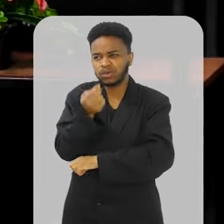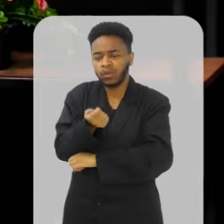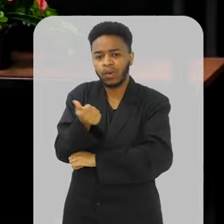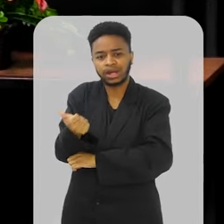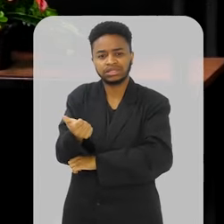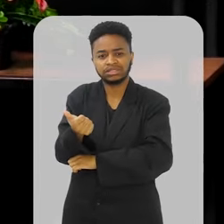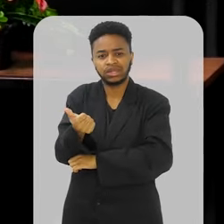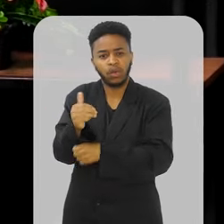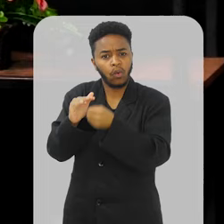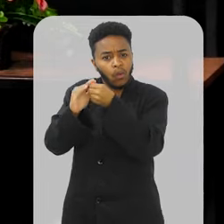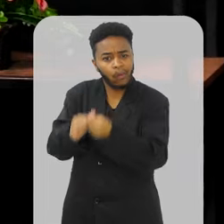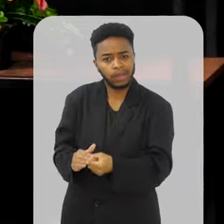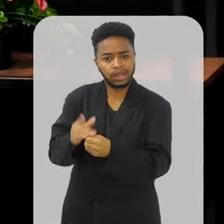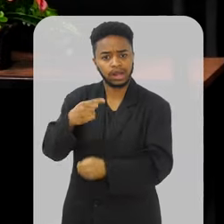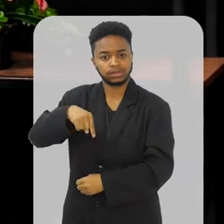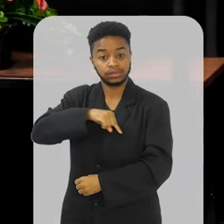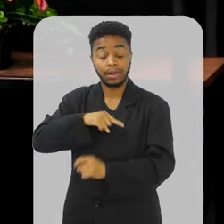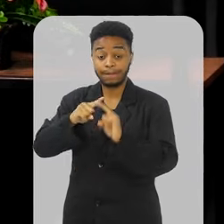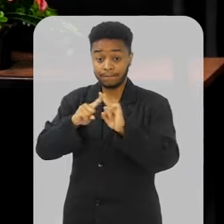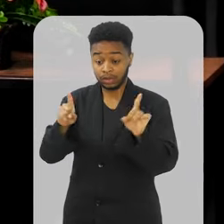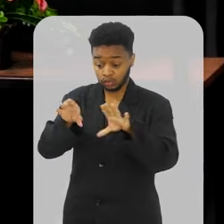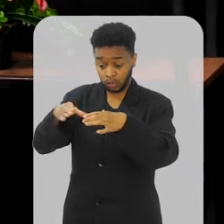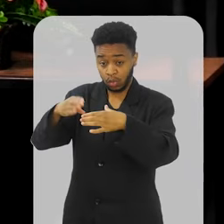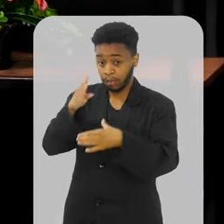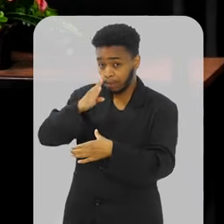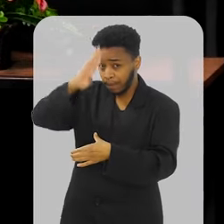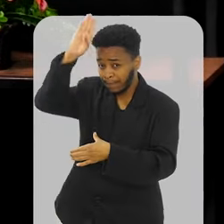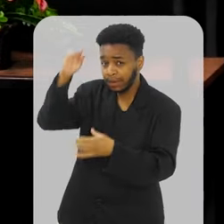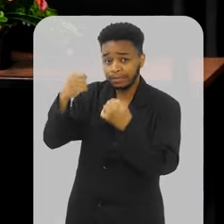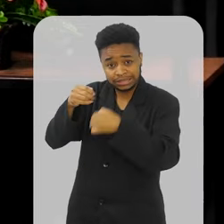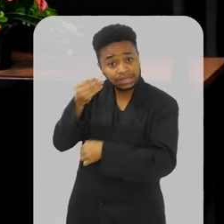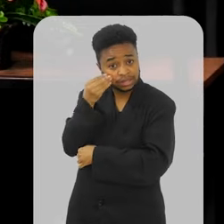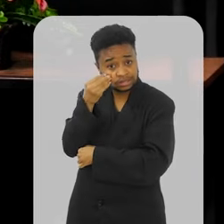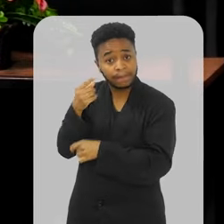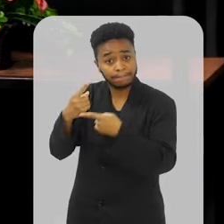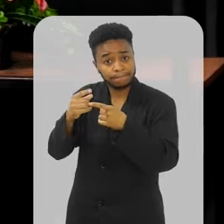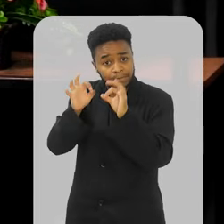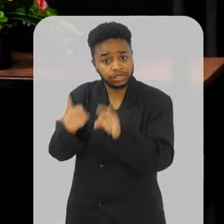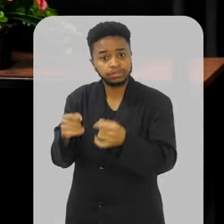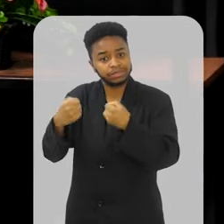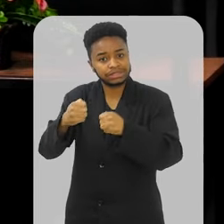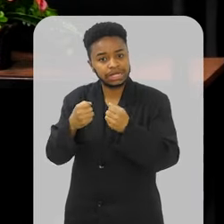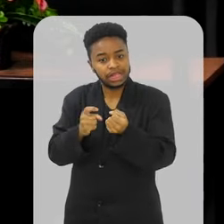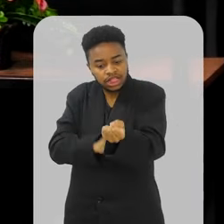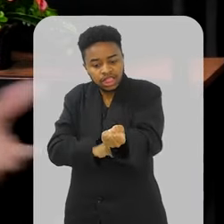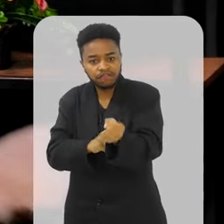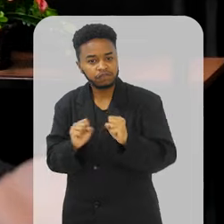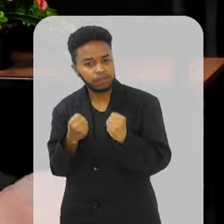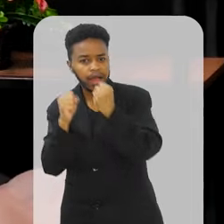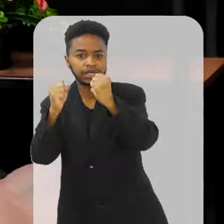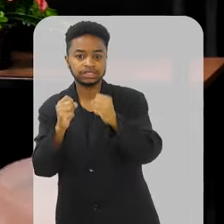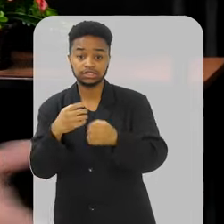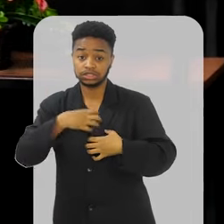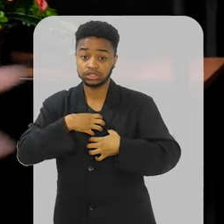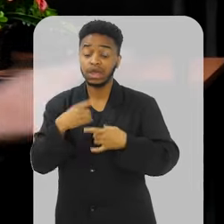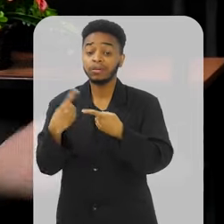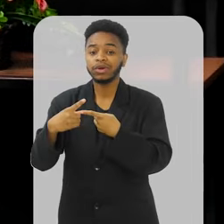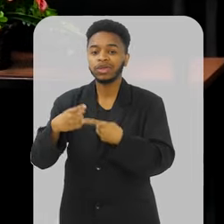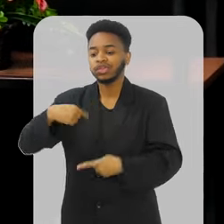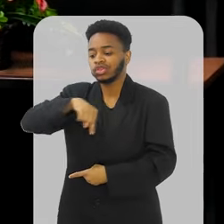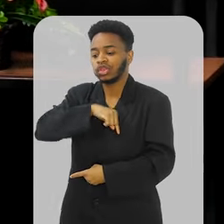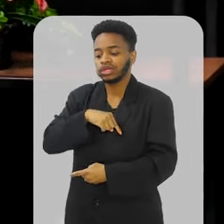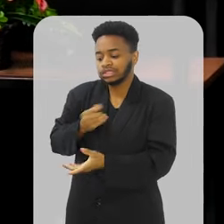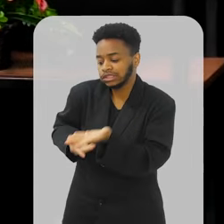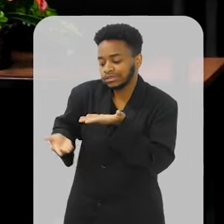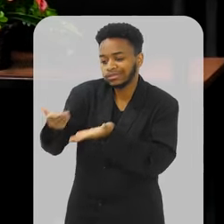berva a humilhação mas o bombeiro ele é provado no estresse por nós lidamos com o quê com o Limiar